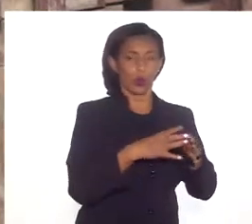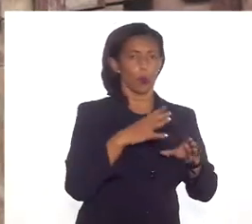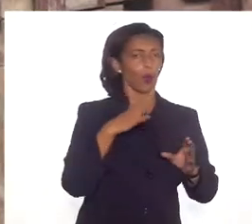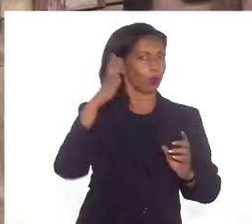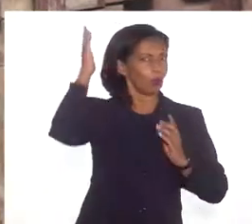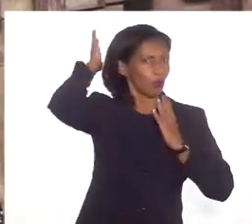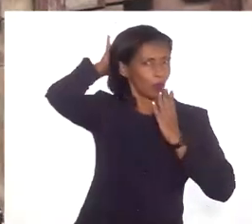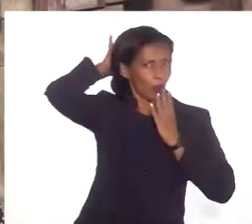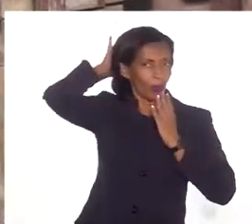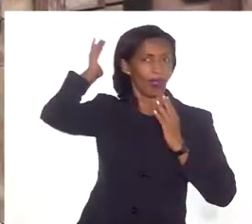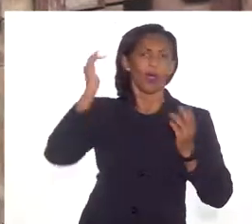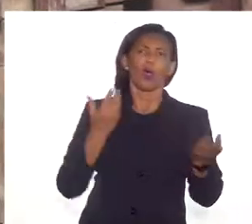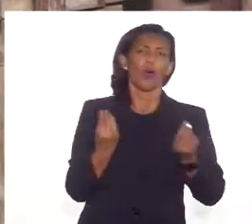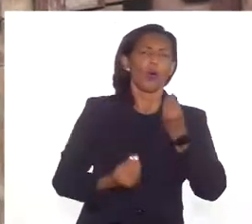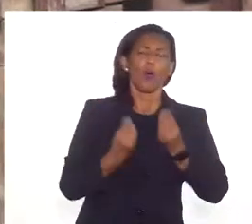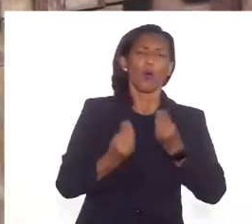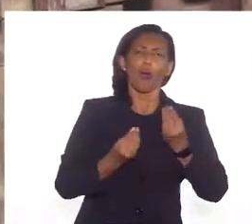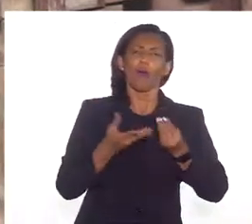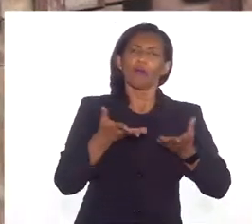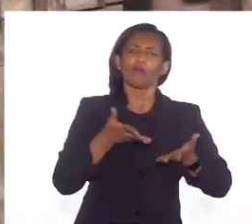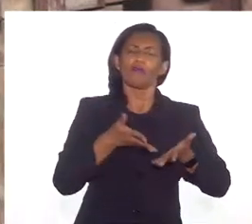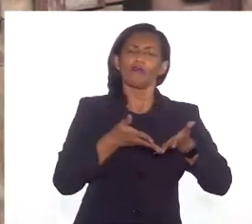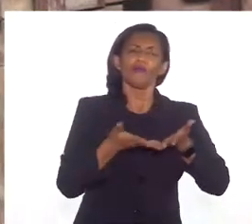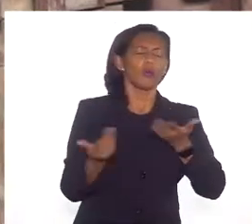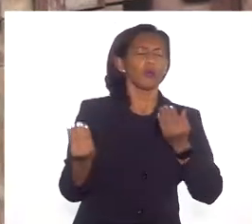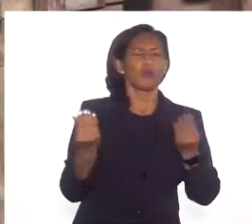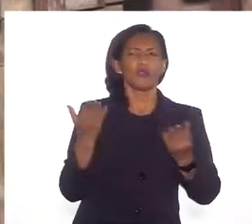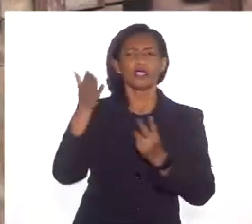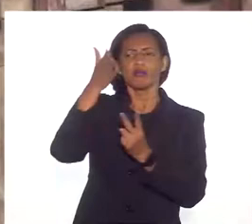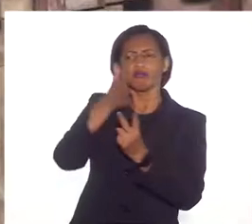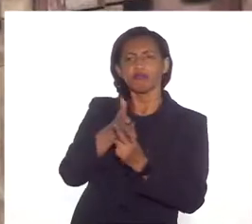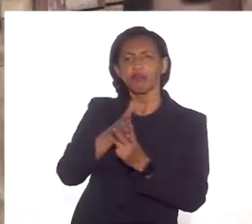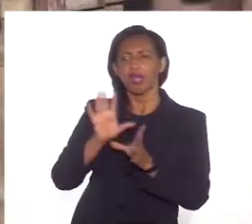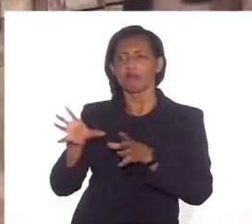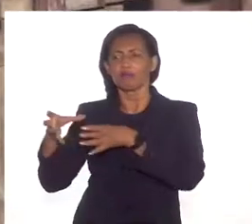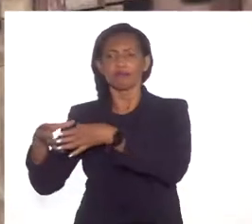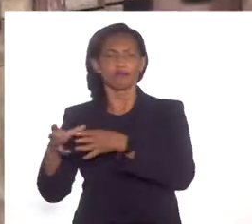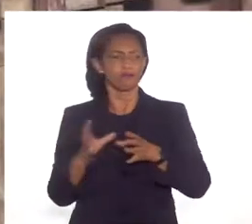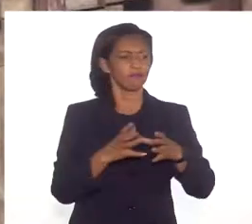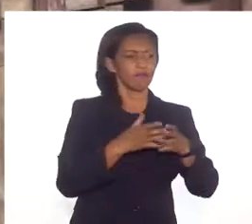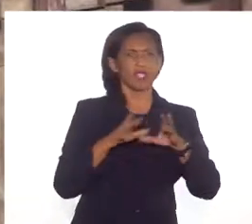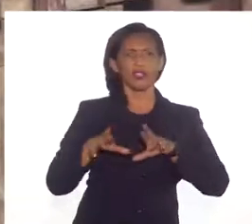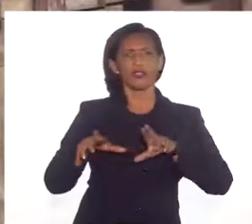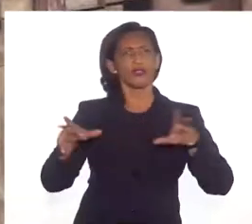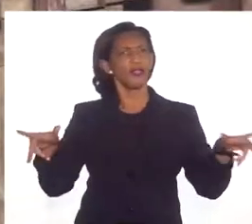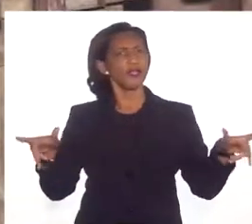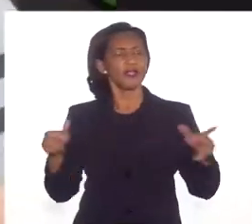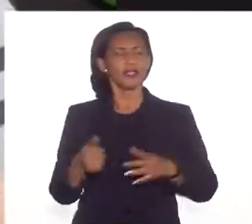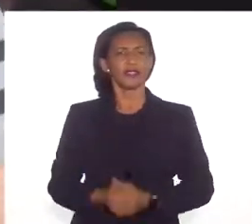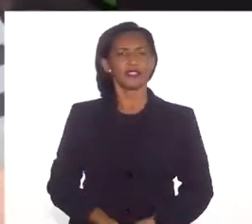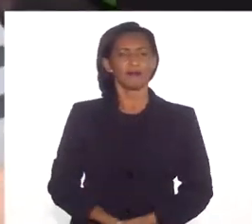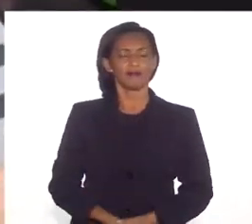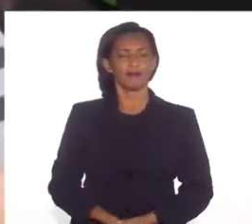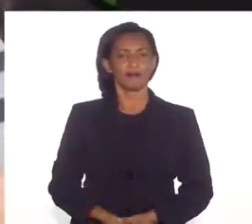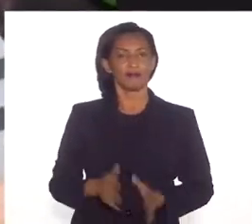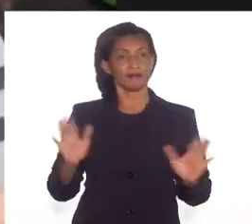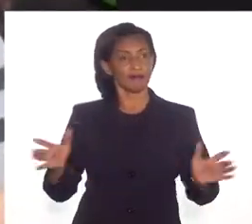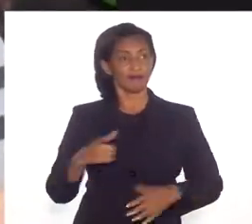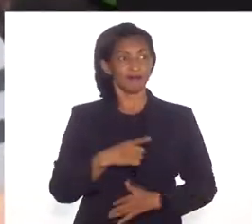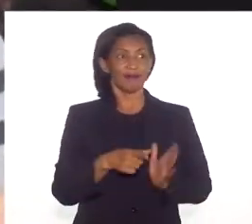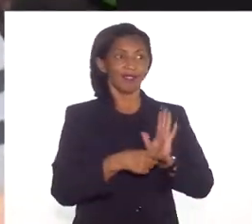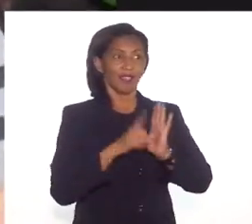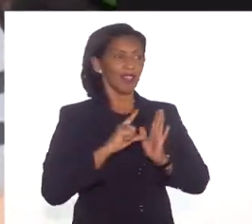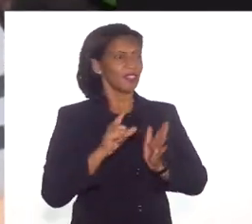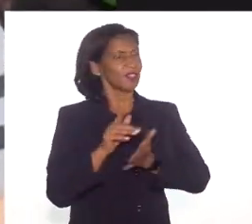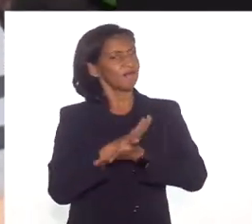aldeia. Como foi essa criação e como dividir, né? Entre dois mundos tão diferentes. Antes de mais